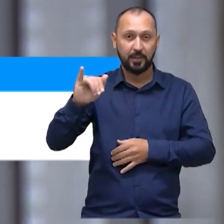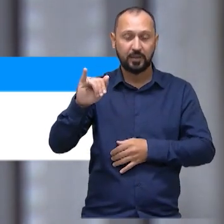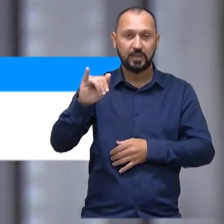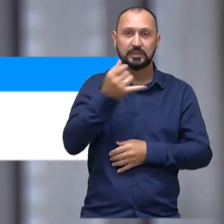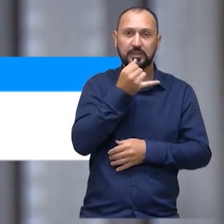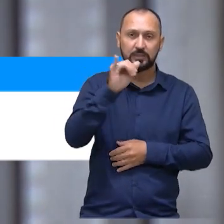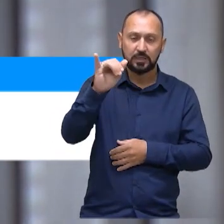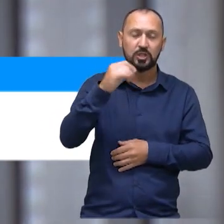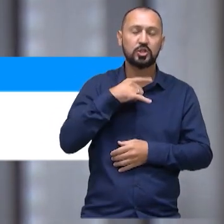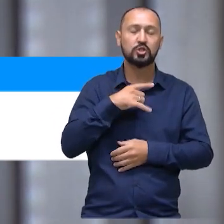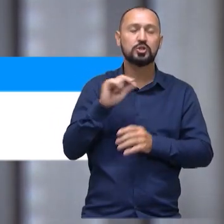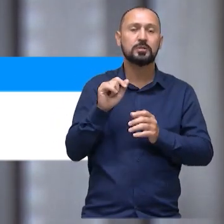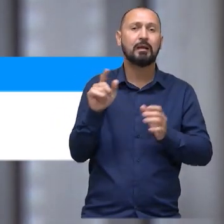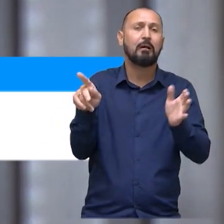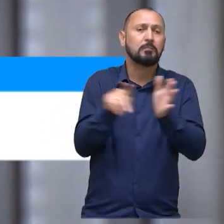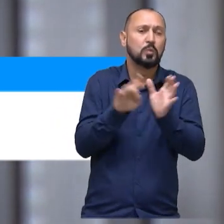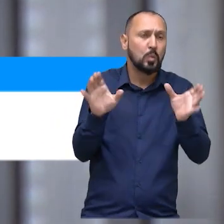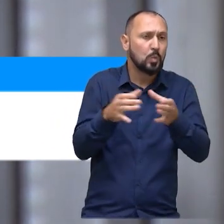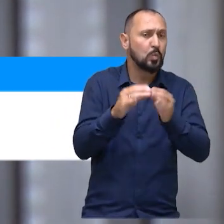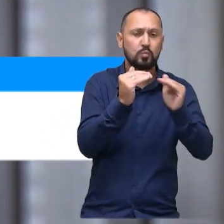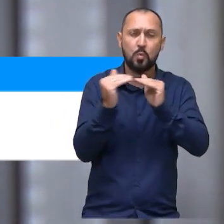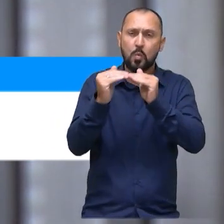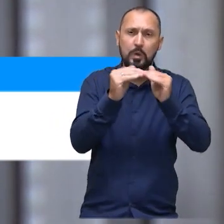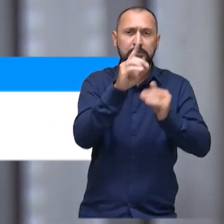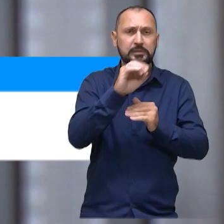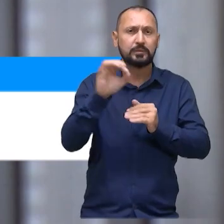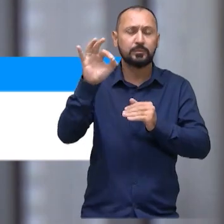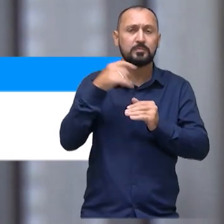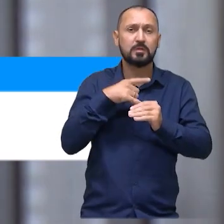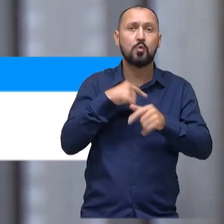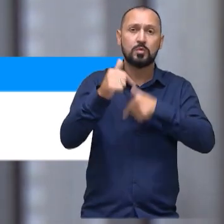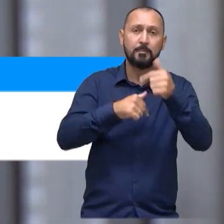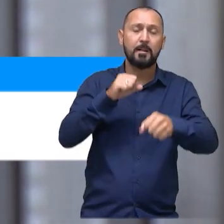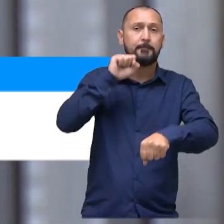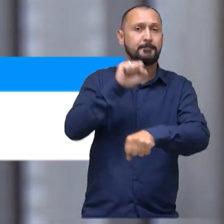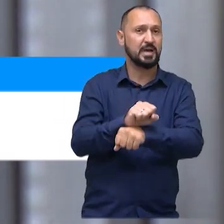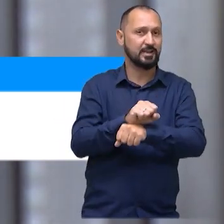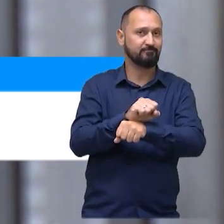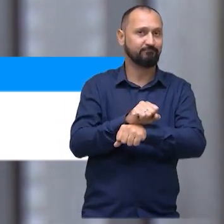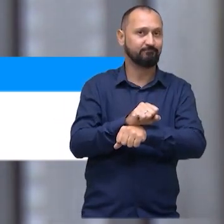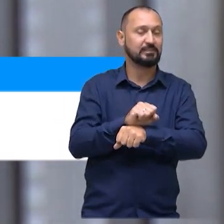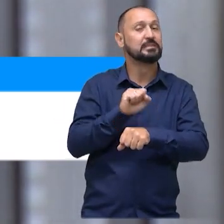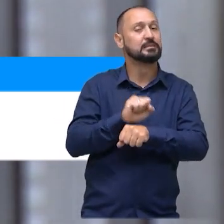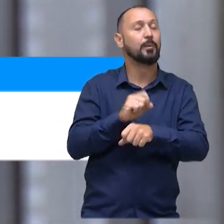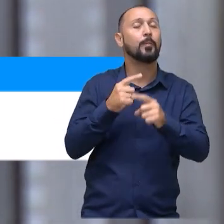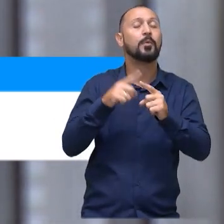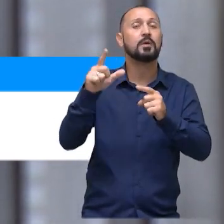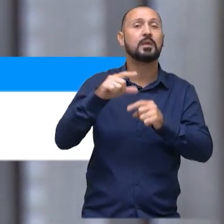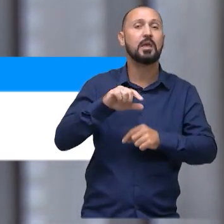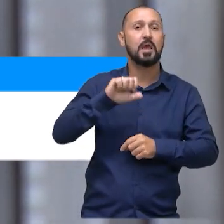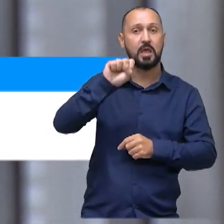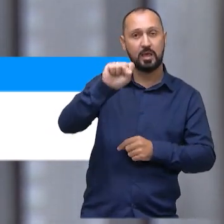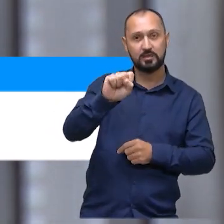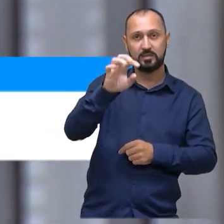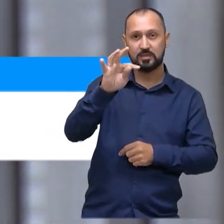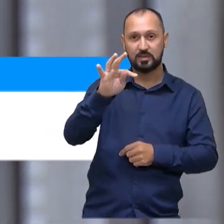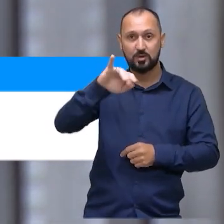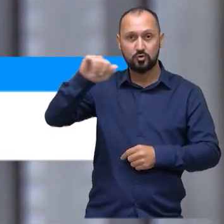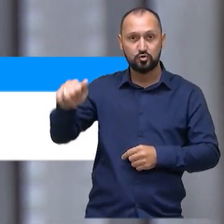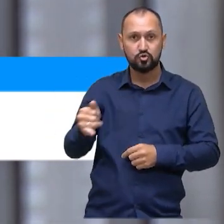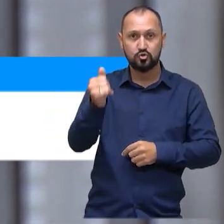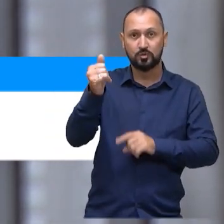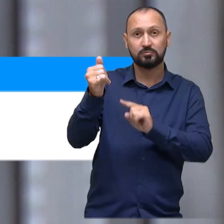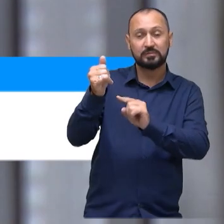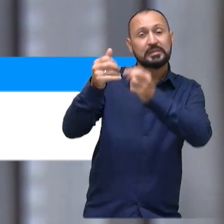CPI da Energisa aprovaram de forma unânime a suspensão dos trabalhos do grupo. A medida se deu após decisão do